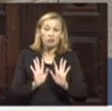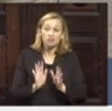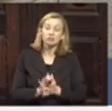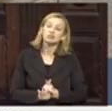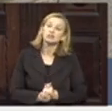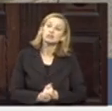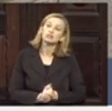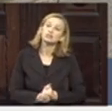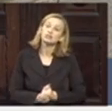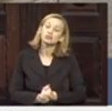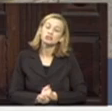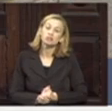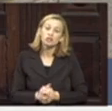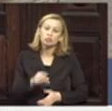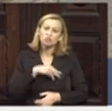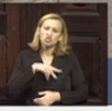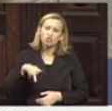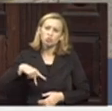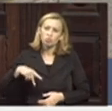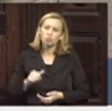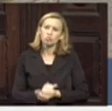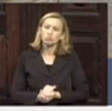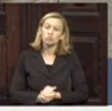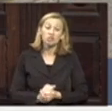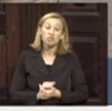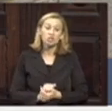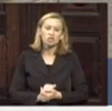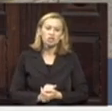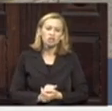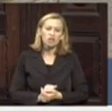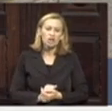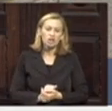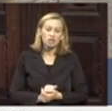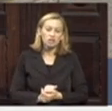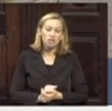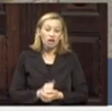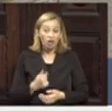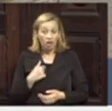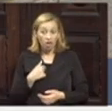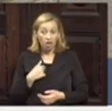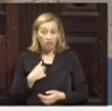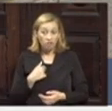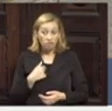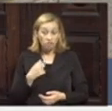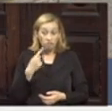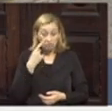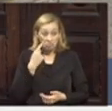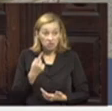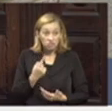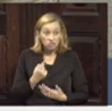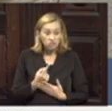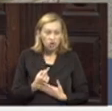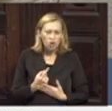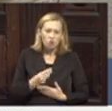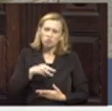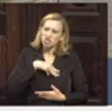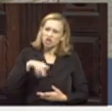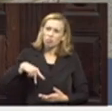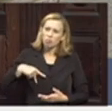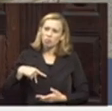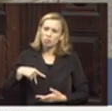políticos à frente dos interesses públicos, a atender a interesses privados contra os interesses públicos. Não à toa,